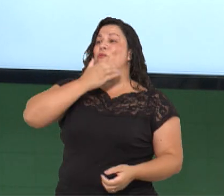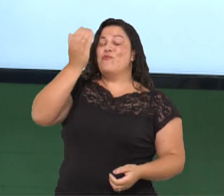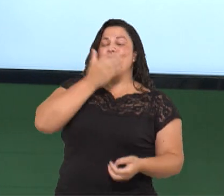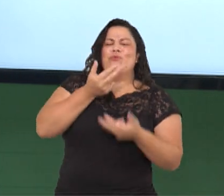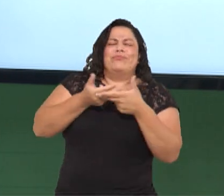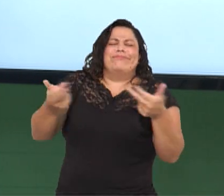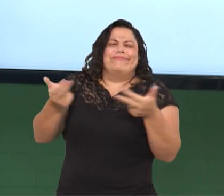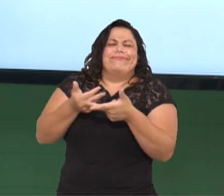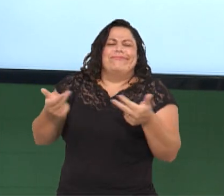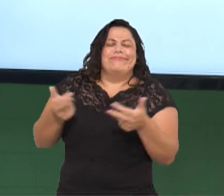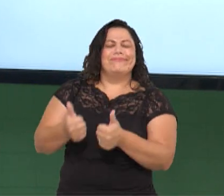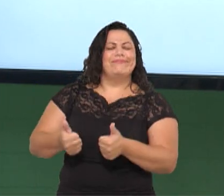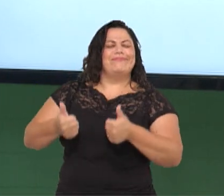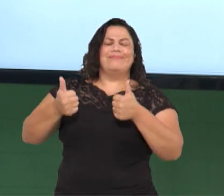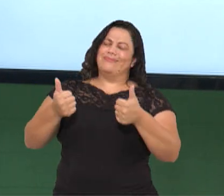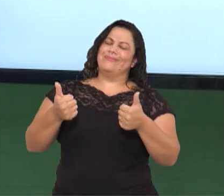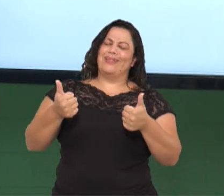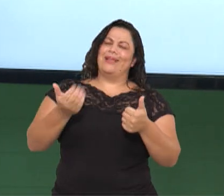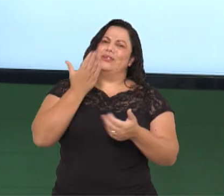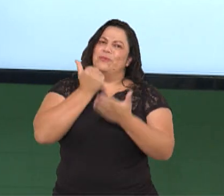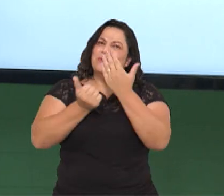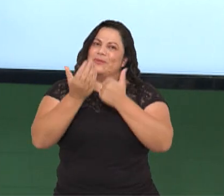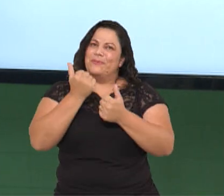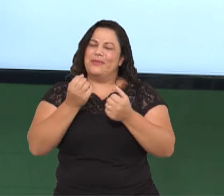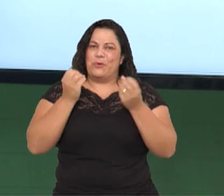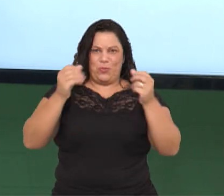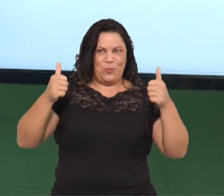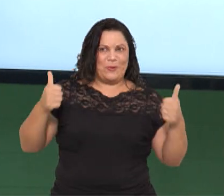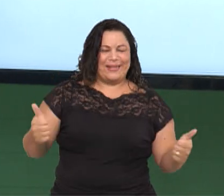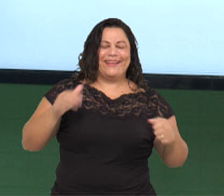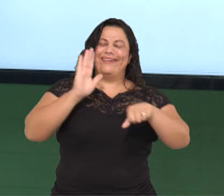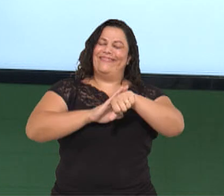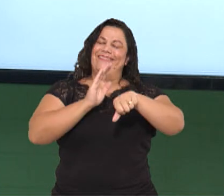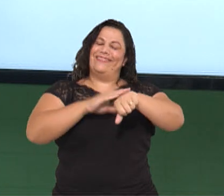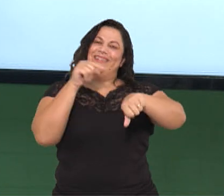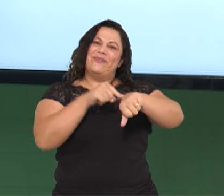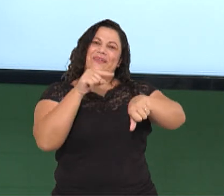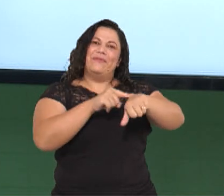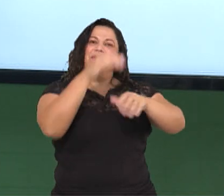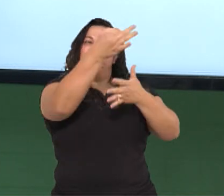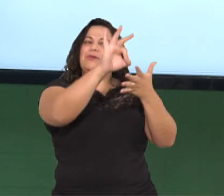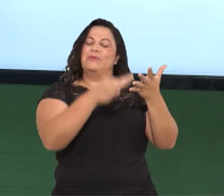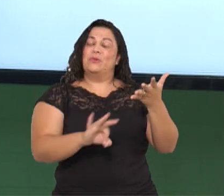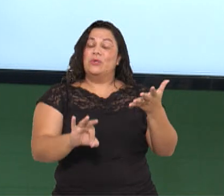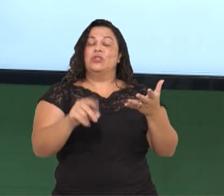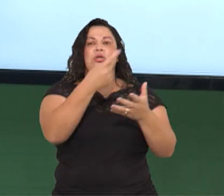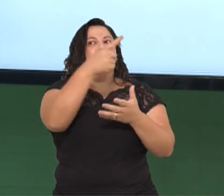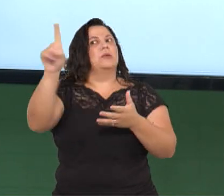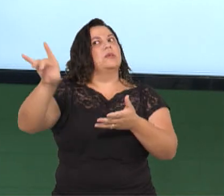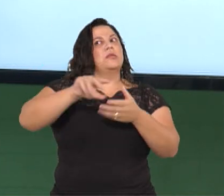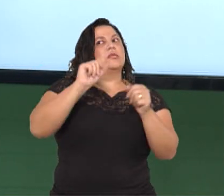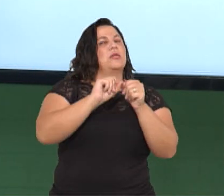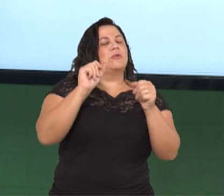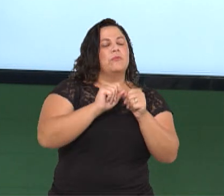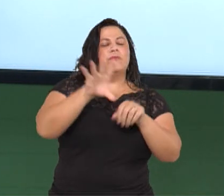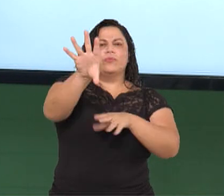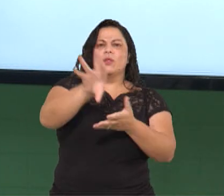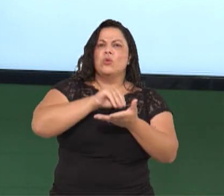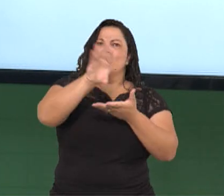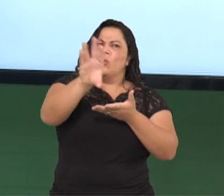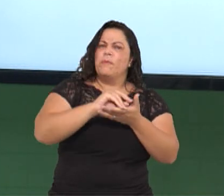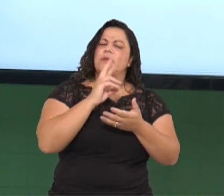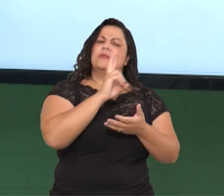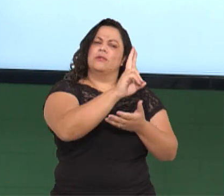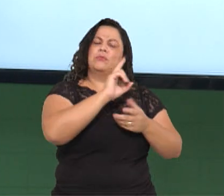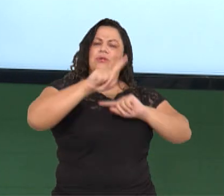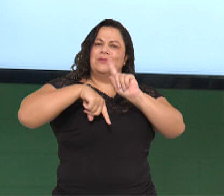nossa alimentação. Eu vou dar um tempinho para vocês corrigirem quem não fez esse exercício, copiar as respostas e daqui a pouco a